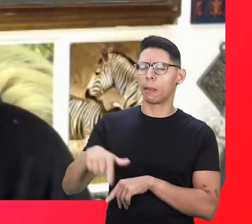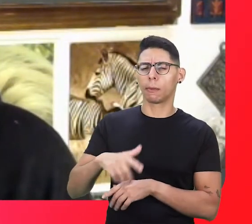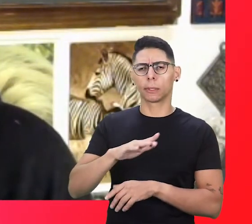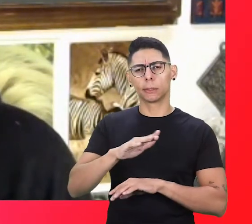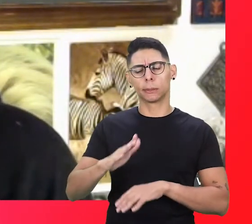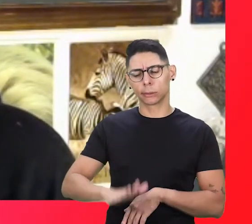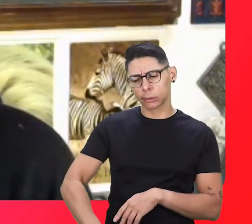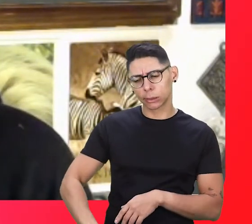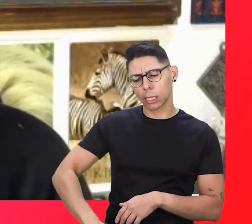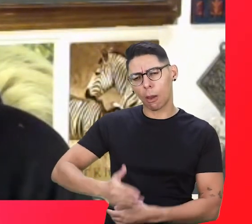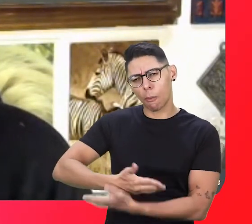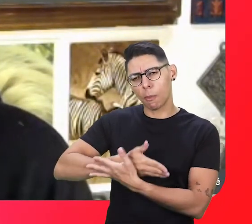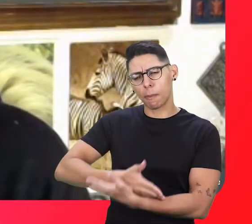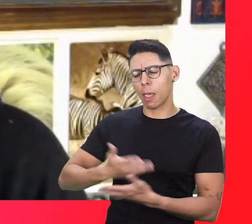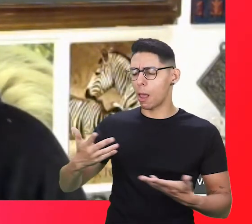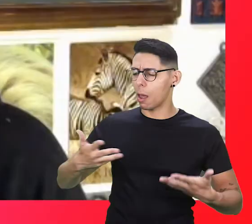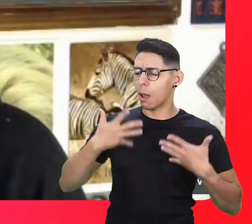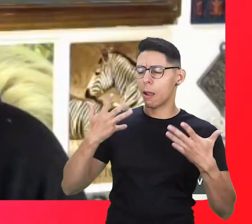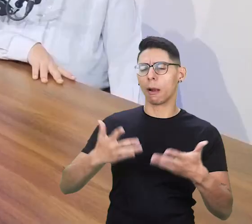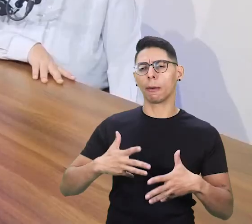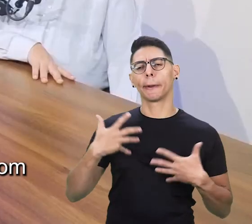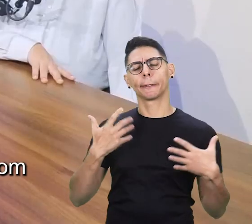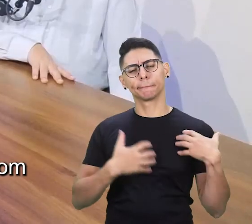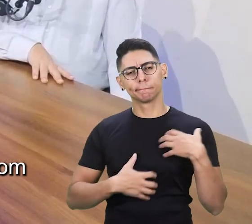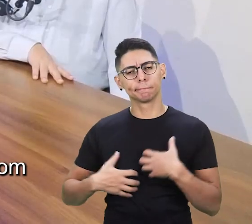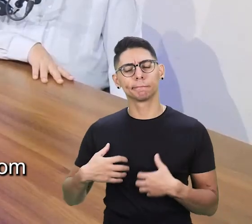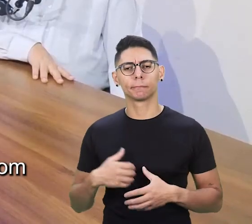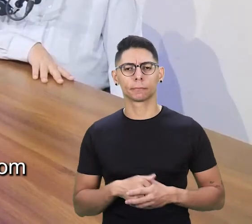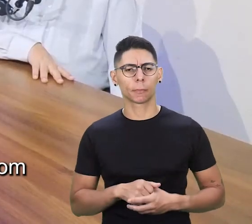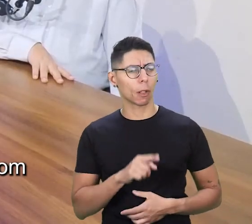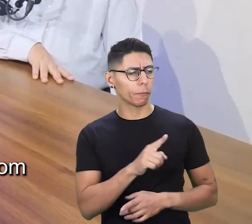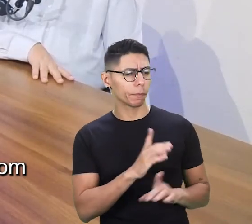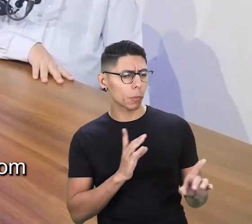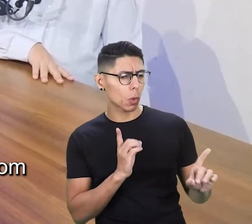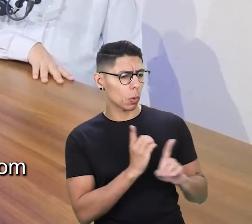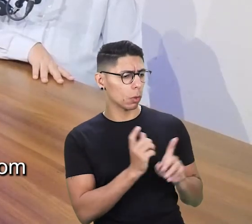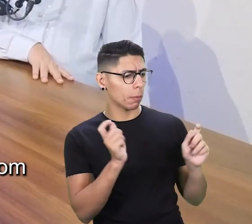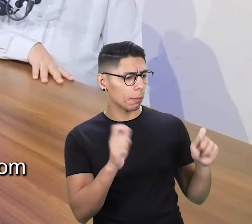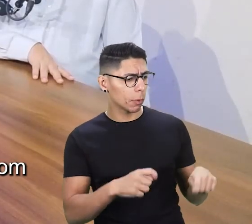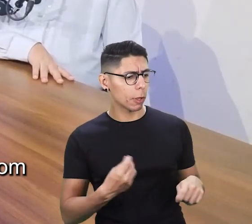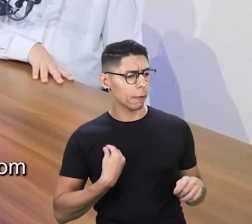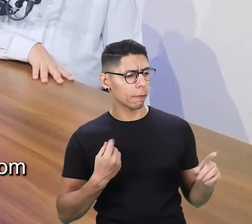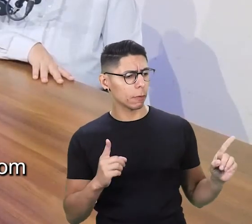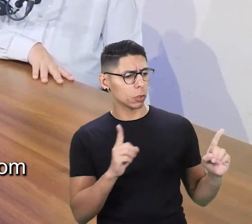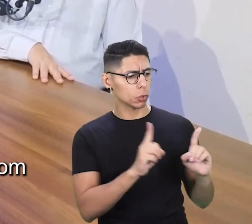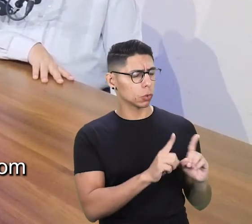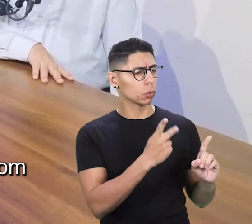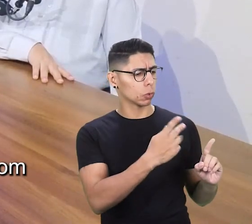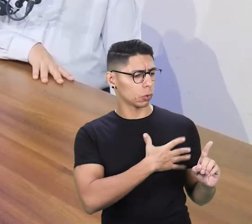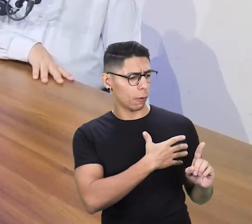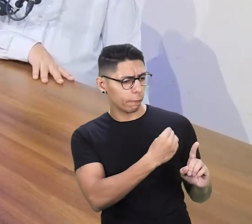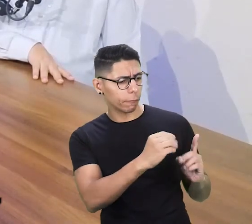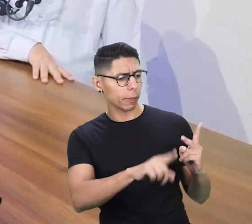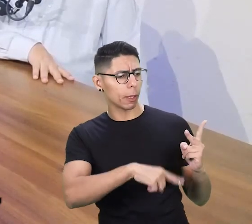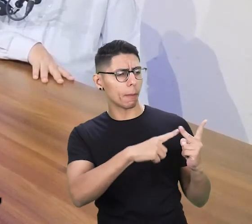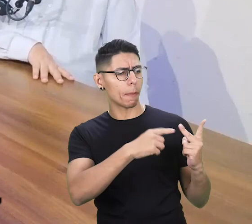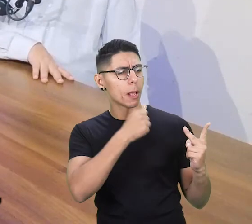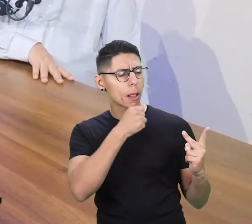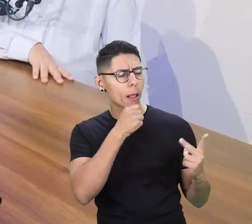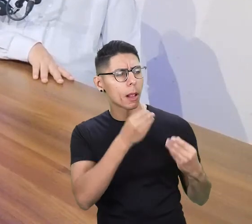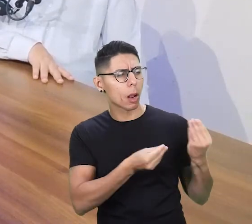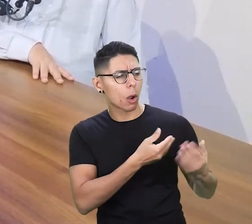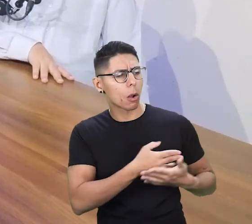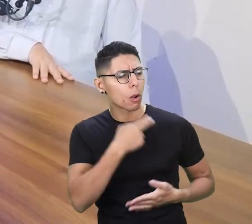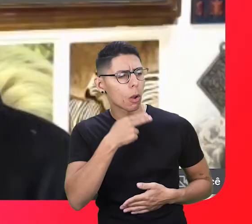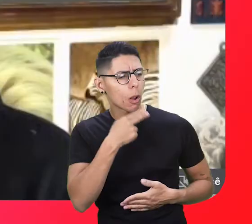muito divertida, muito espirituosa. Você tem encontrado tempo para ficar com a Cacá, para ficar com a Tatá? Como é que tem